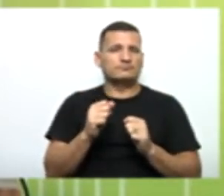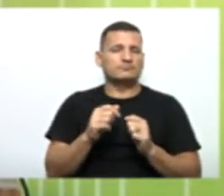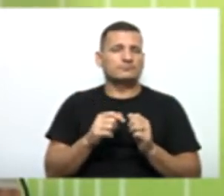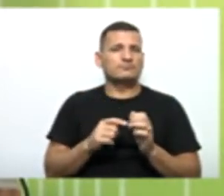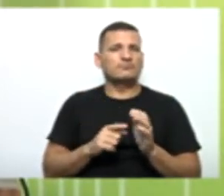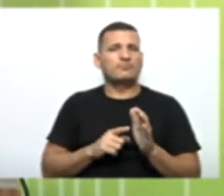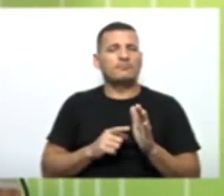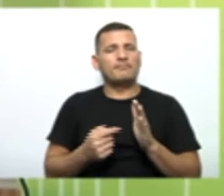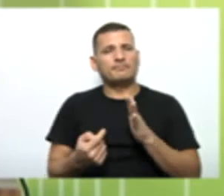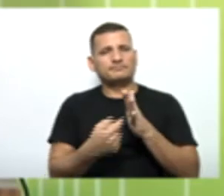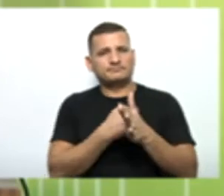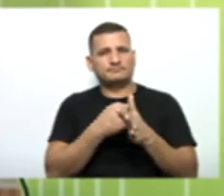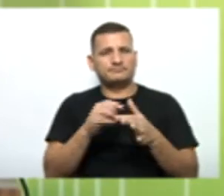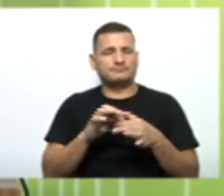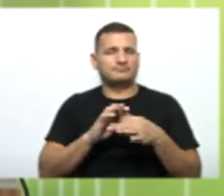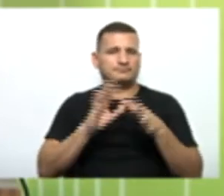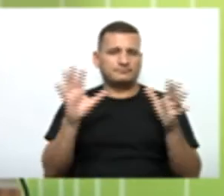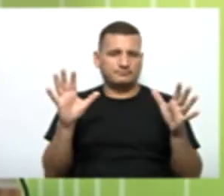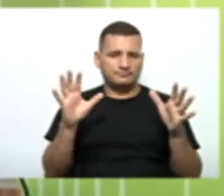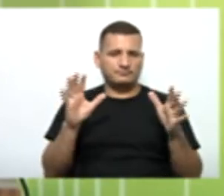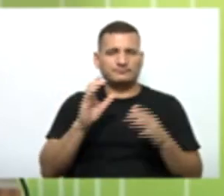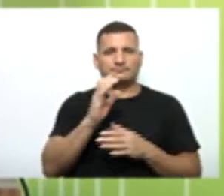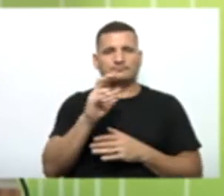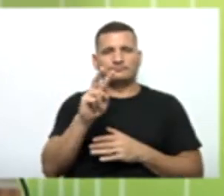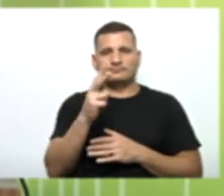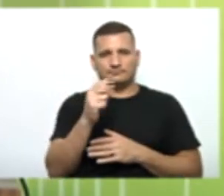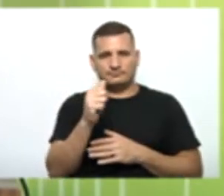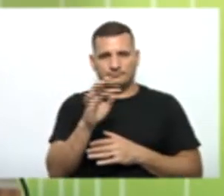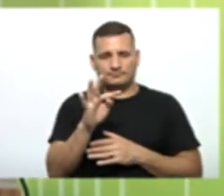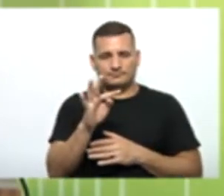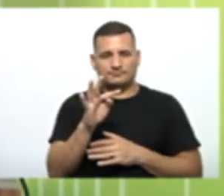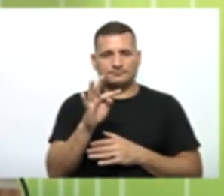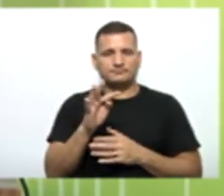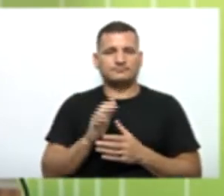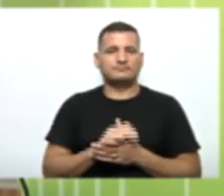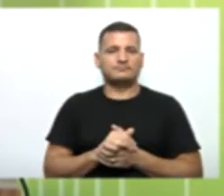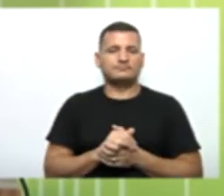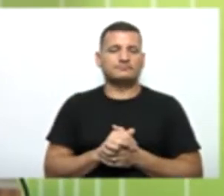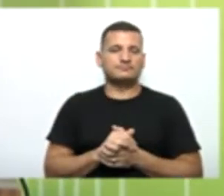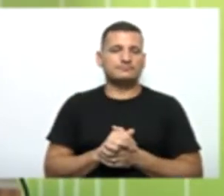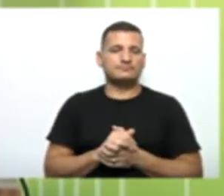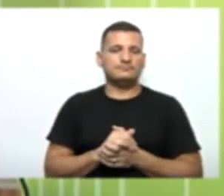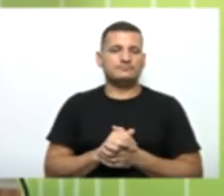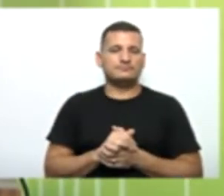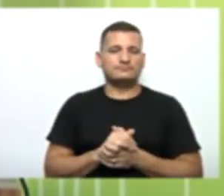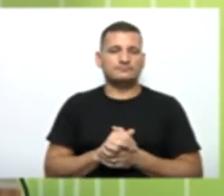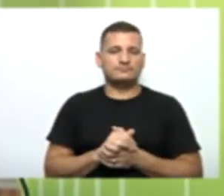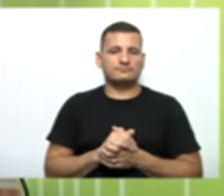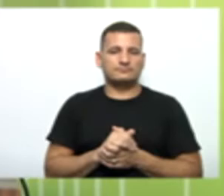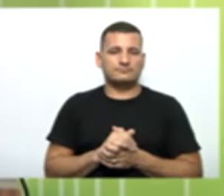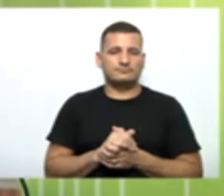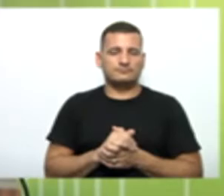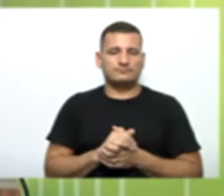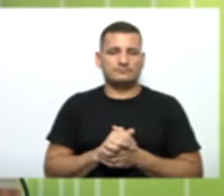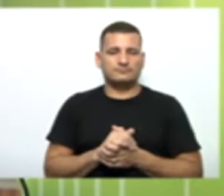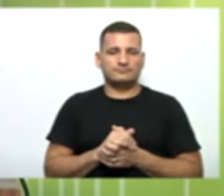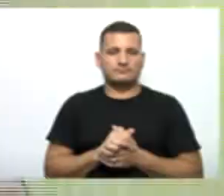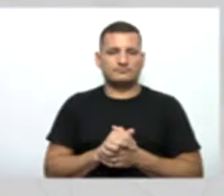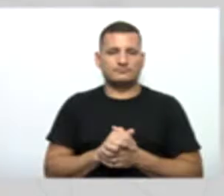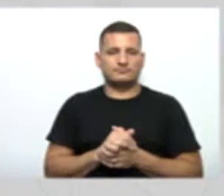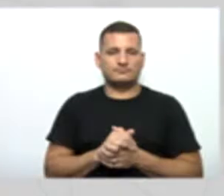fizeram. Entre aí, ó, manda as dúvidas aí para o nosso professor aqui, o professor Marlon, beleza? Então, vamos